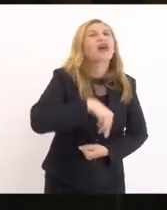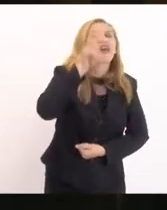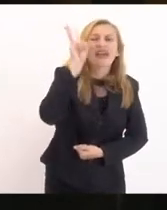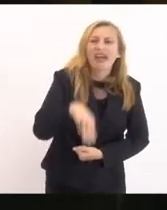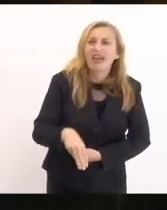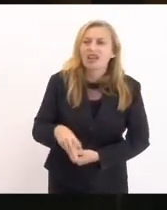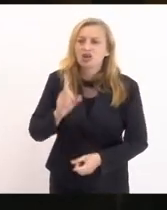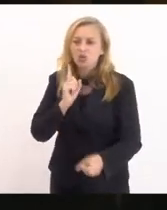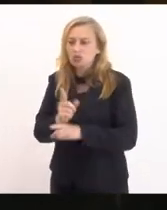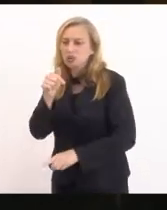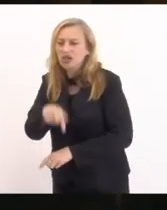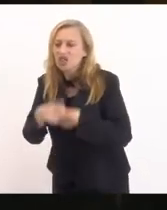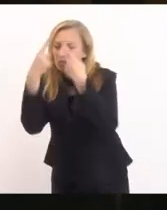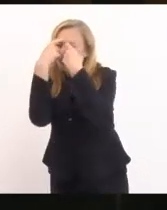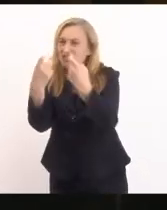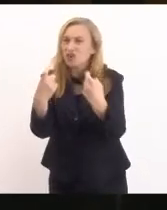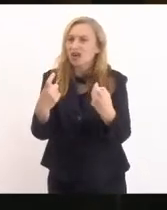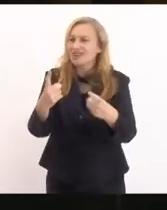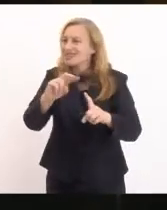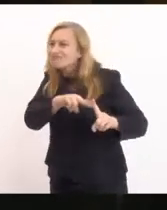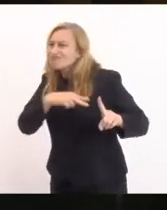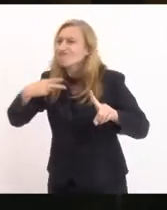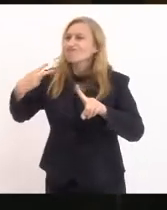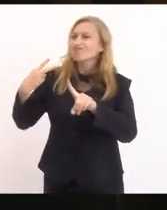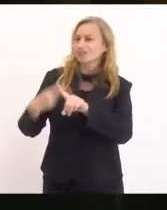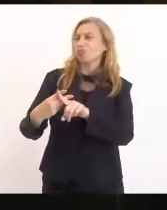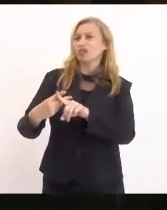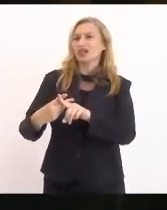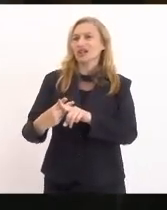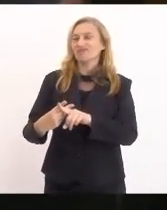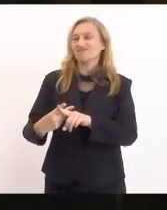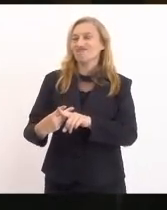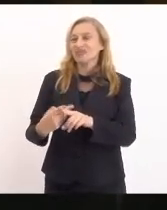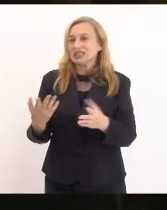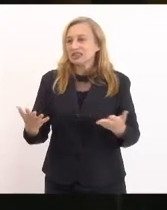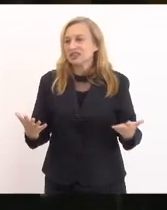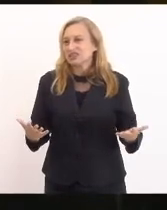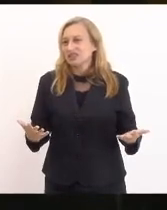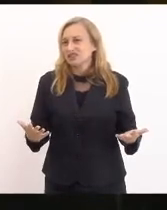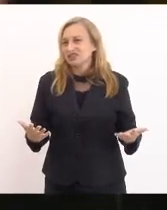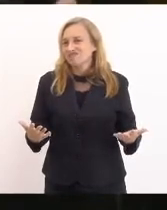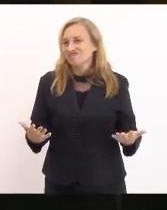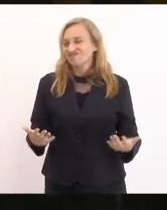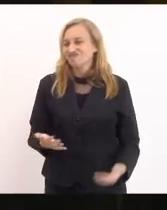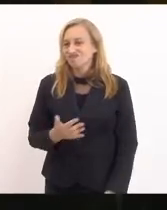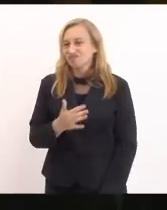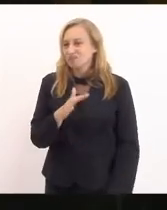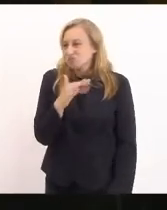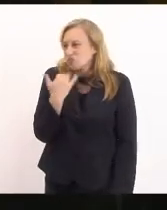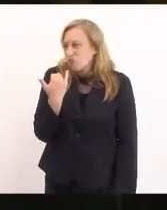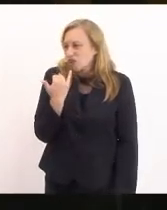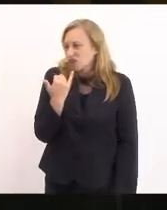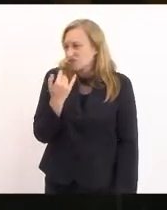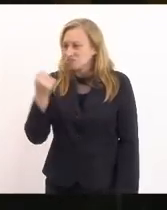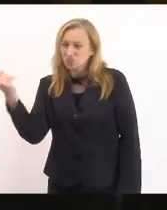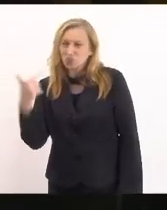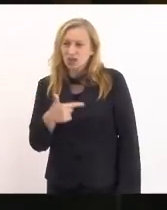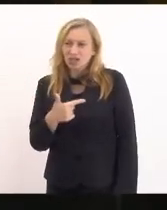encontrou aqui uma violência ainda maior e ainda mais fatal do que